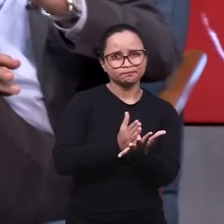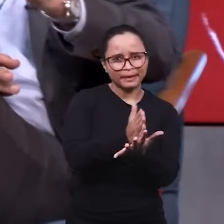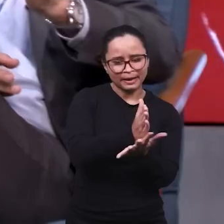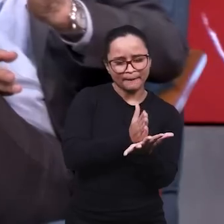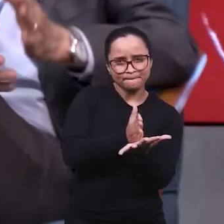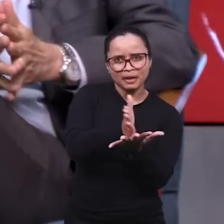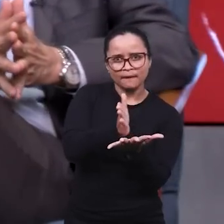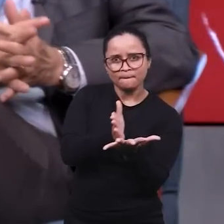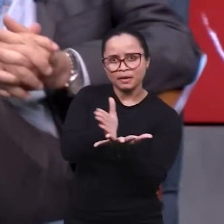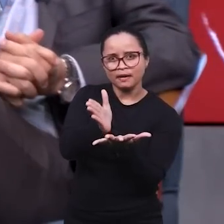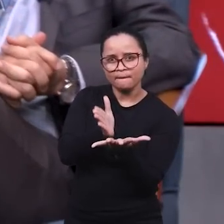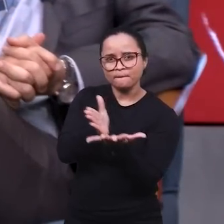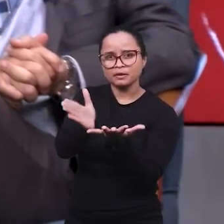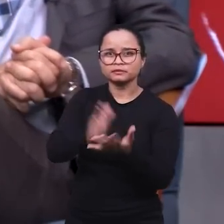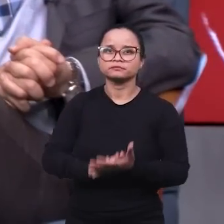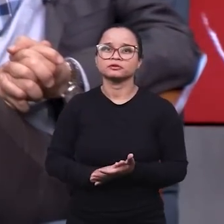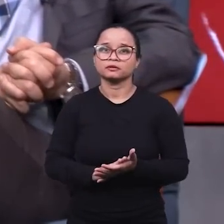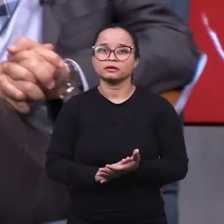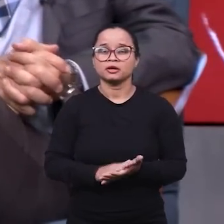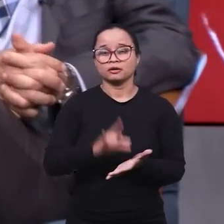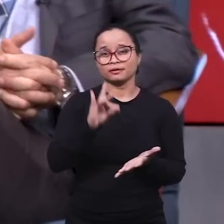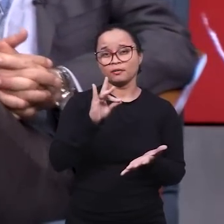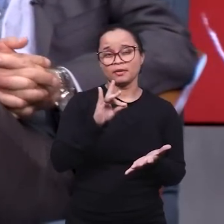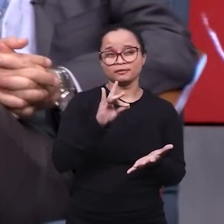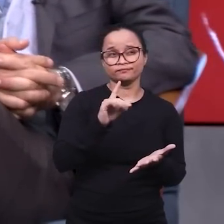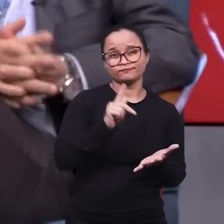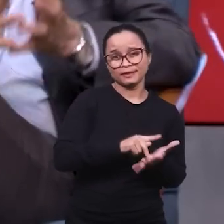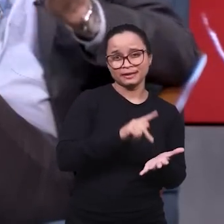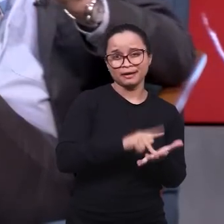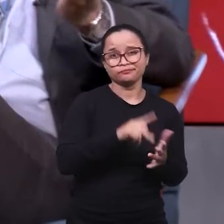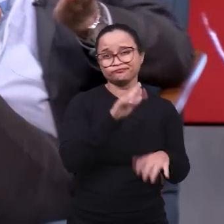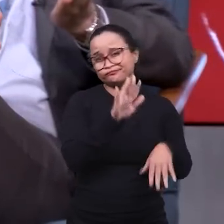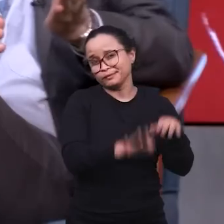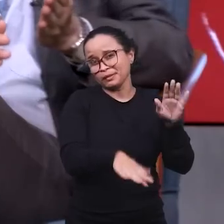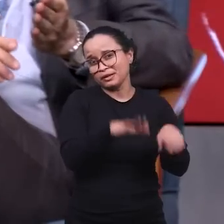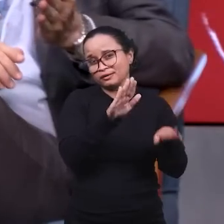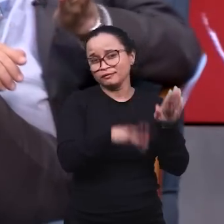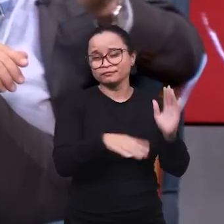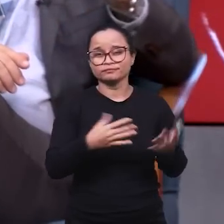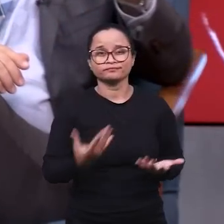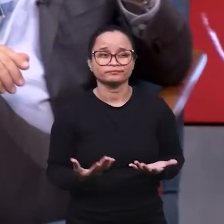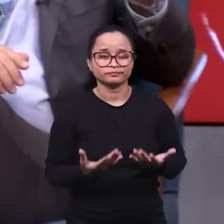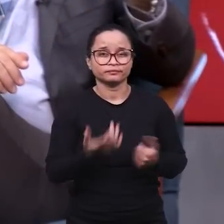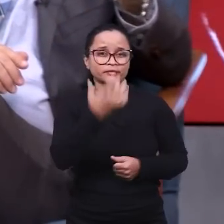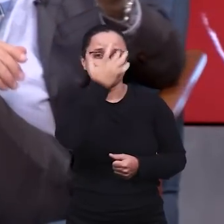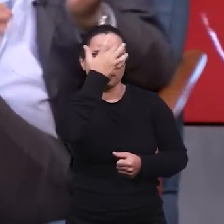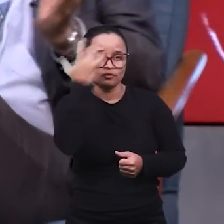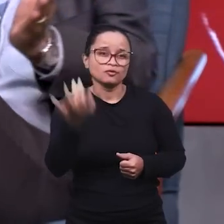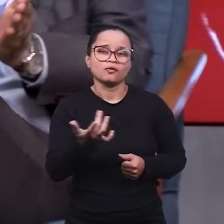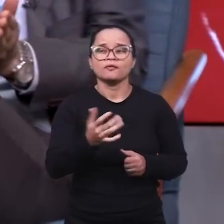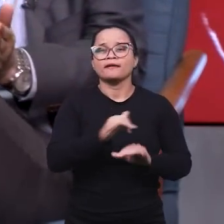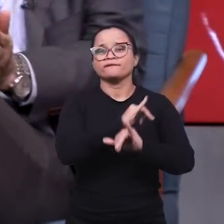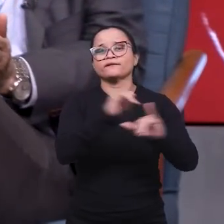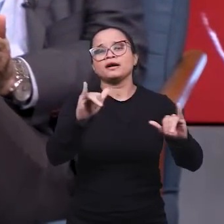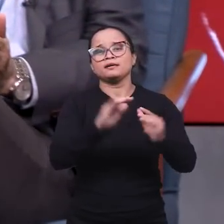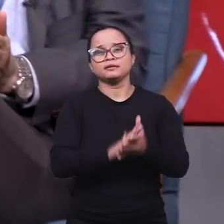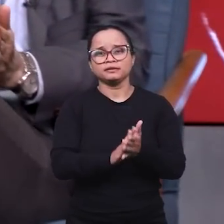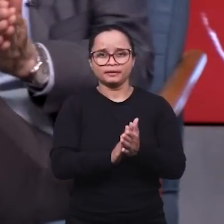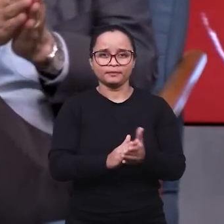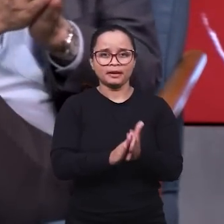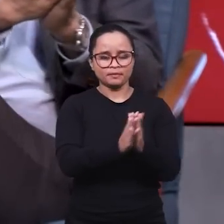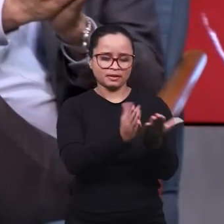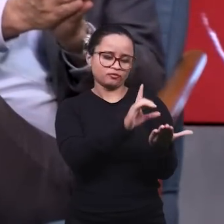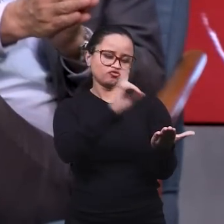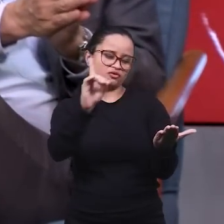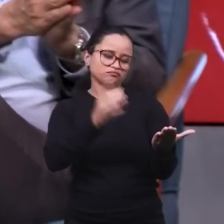nós podemos chamar de verdade relativa. O que é verdade relativa? Alguém pega a Bíblia e